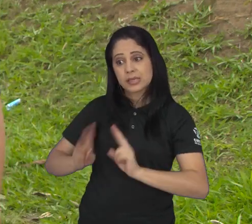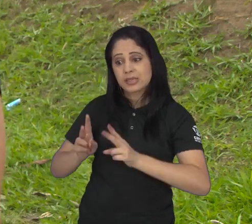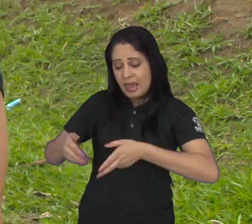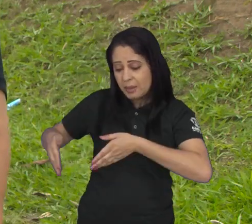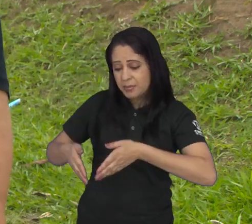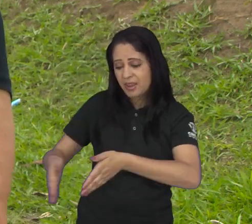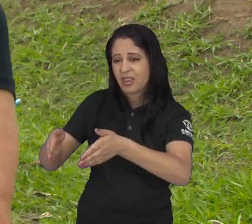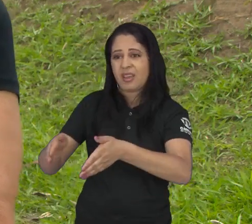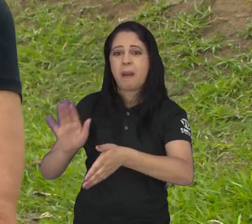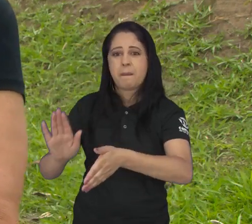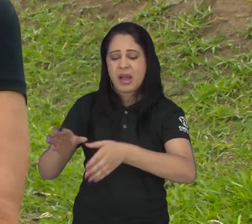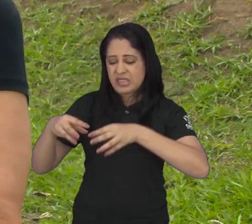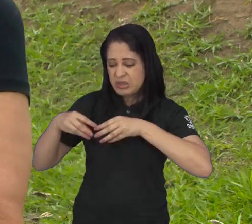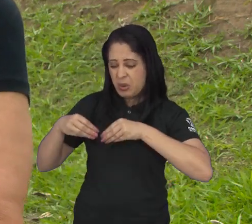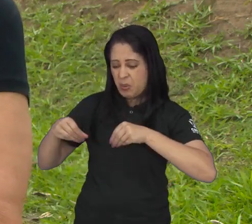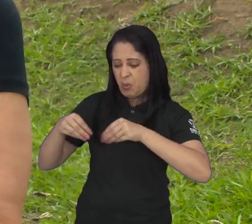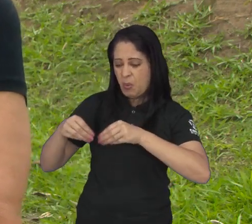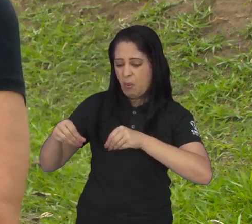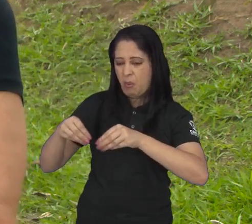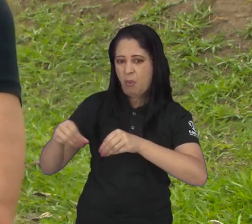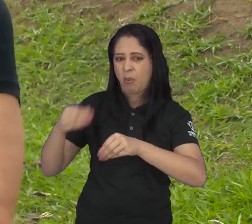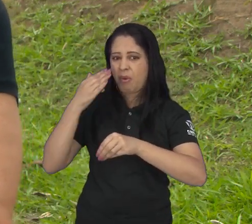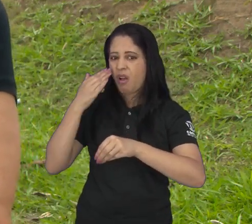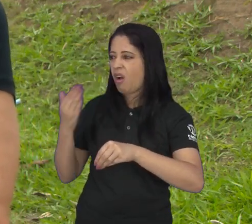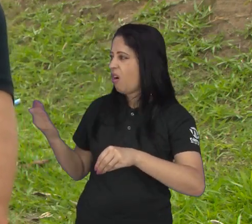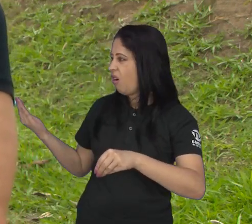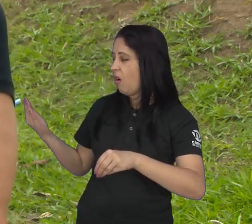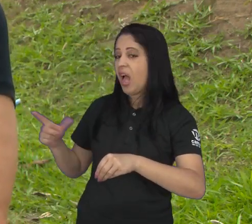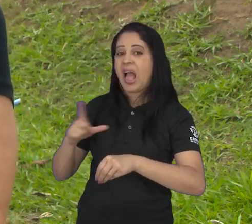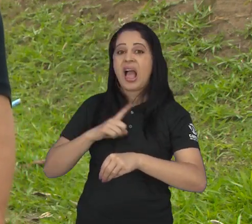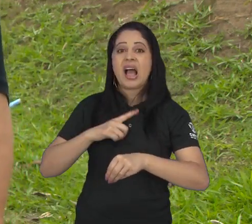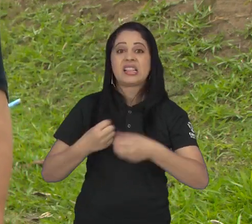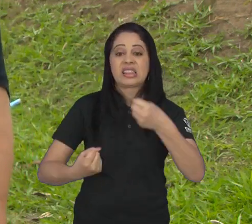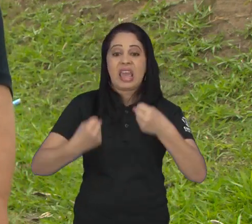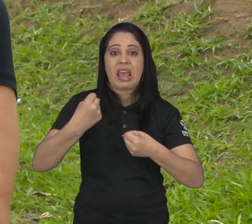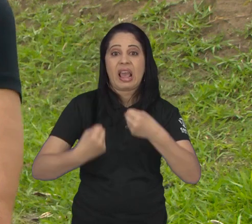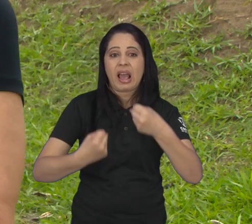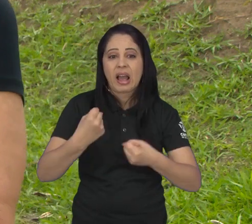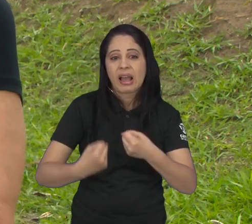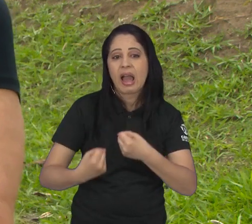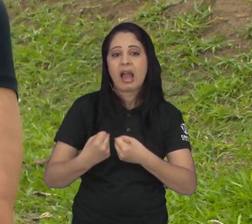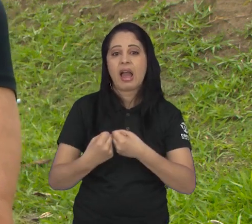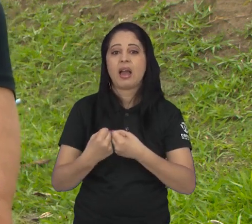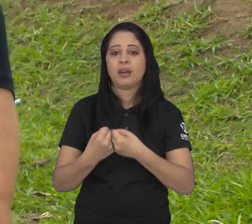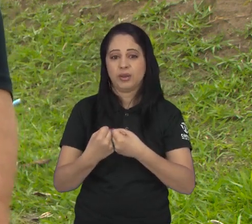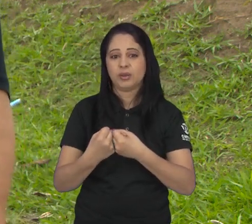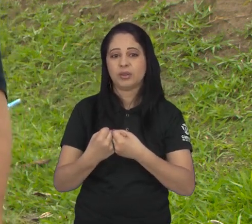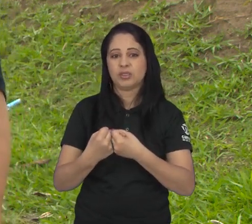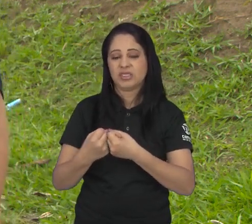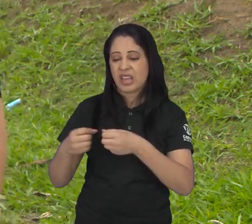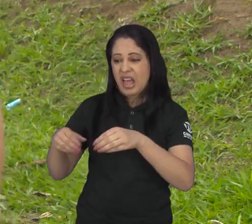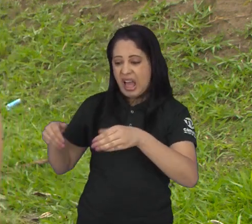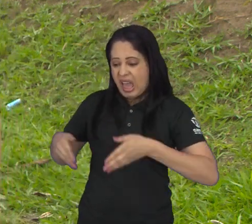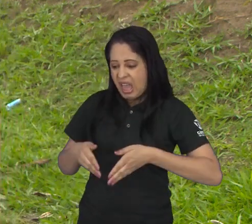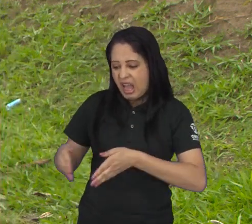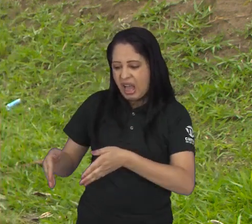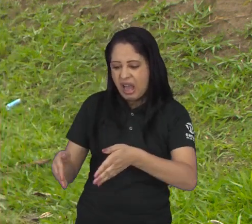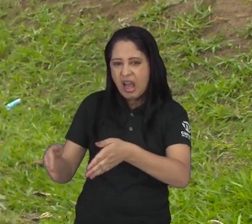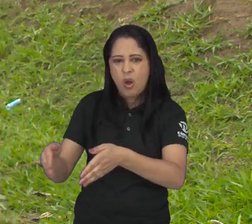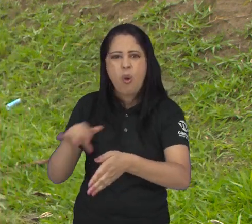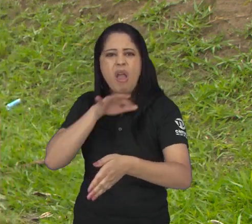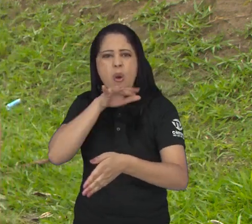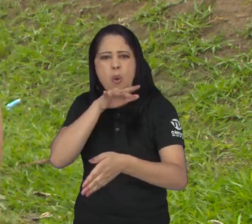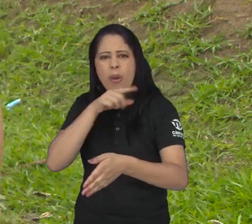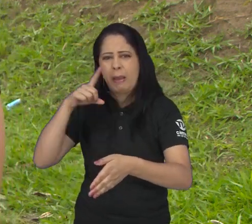e aqui como você pode ver mesmo né Tem muito carro e essa parte aqui é muito ruim da gente